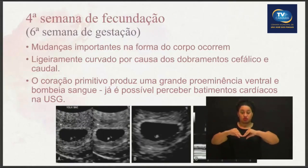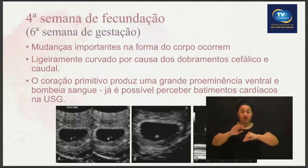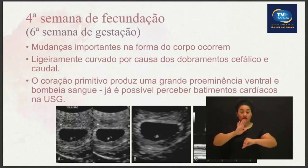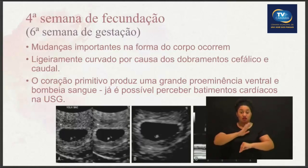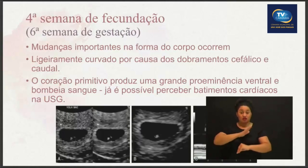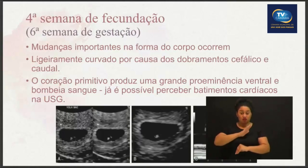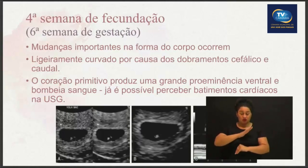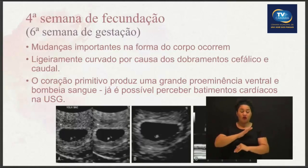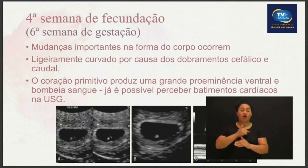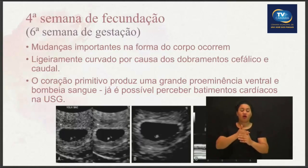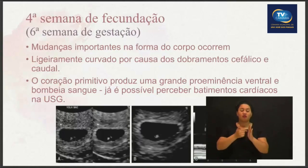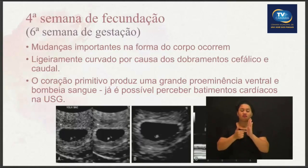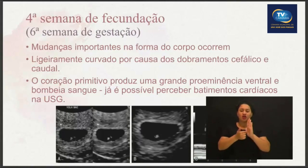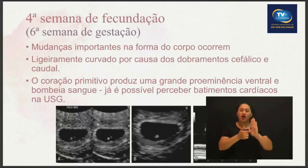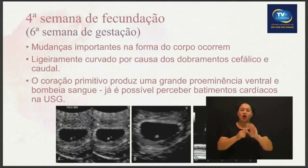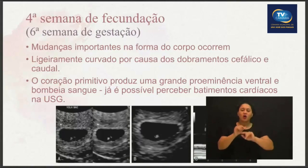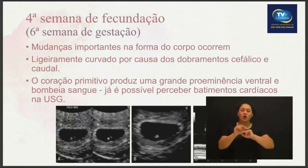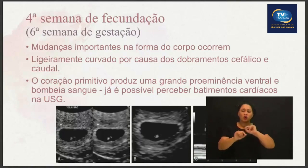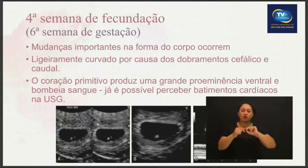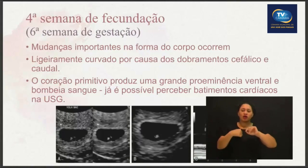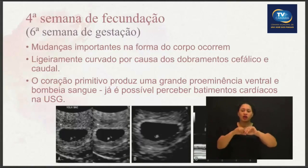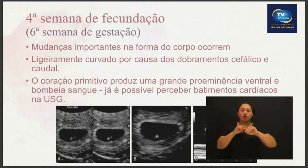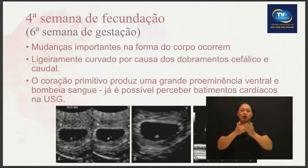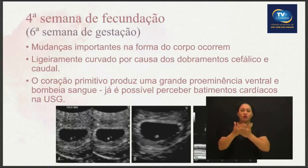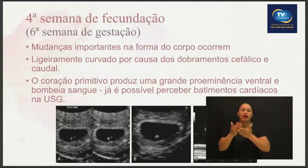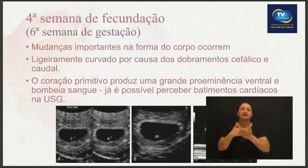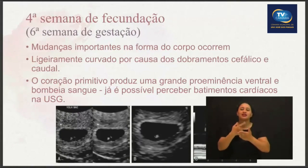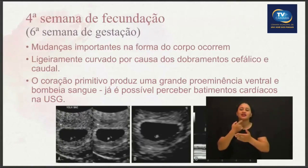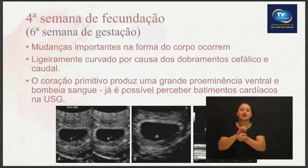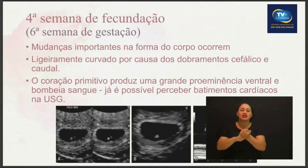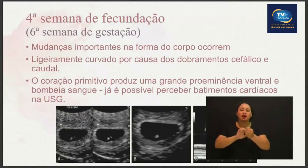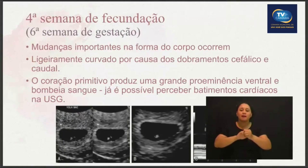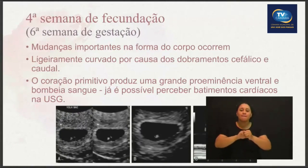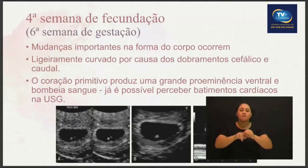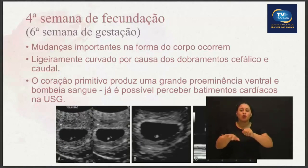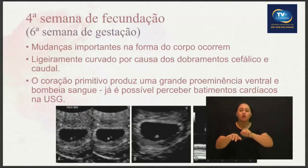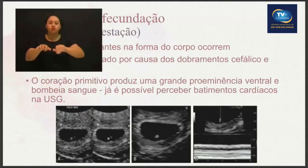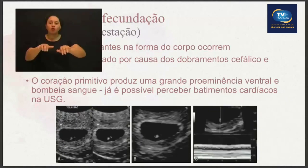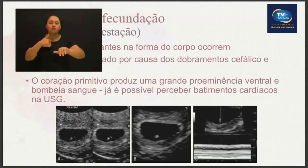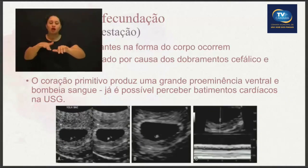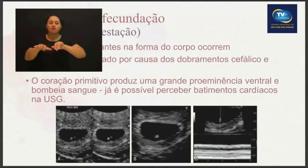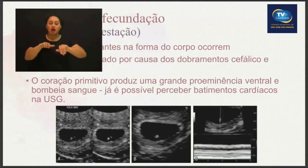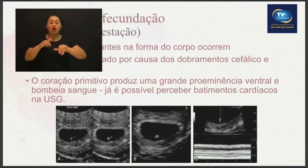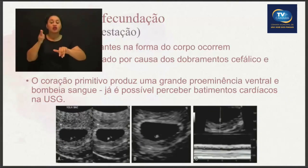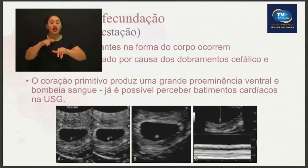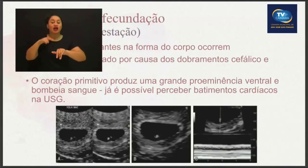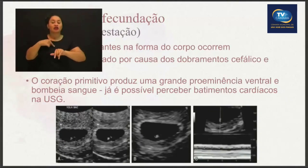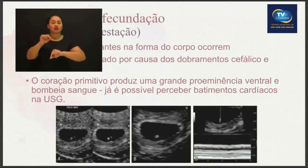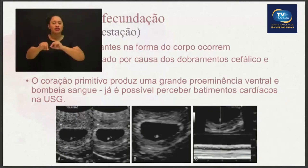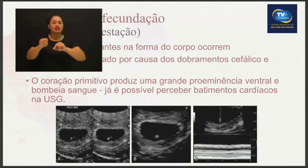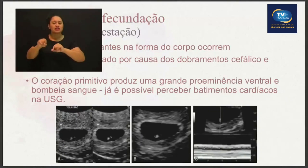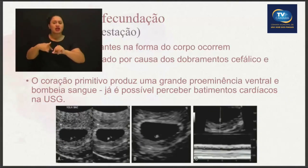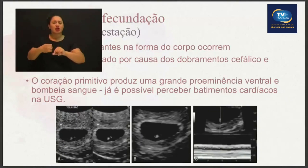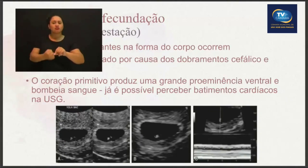grande proeminência ventral e já bombeia sangue. É possível ouvir, né, os batimentos cardíacos no